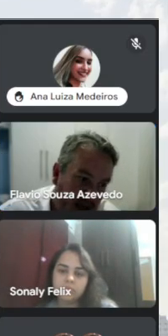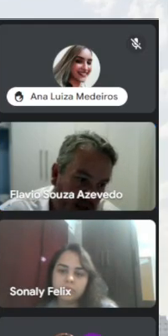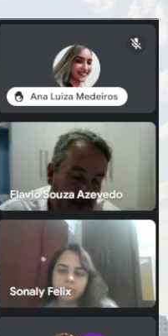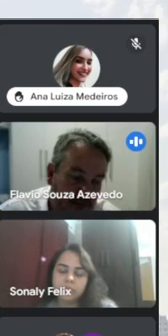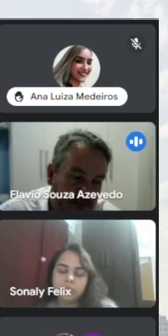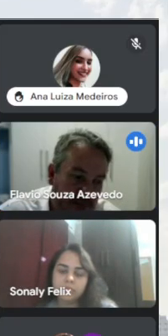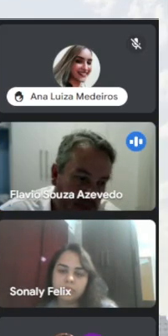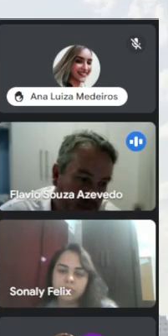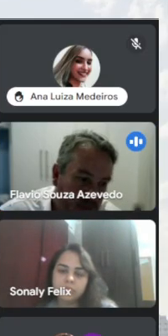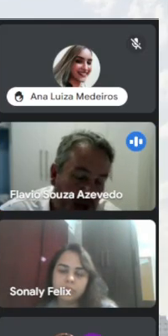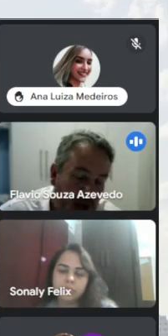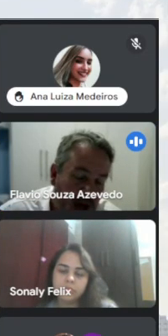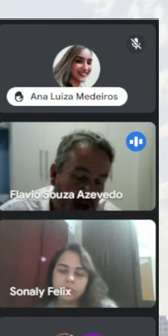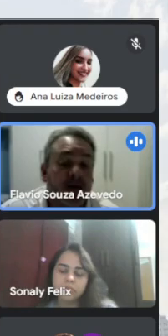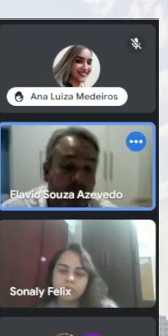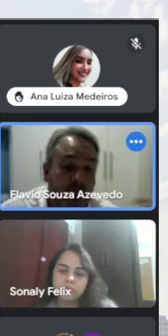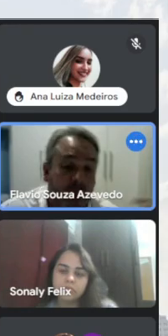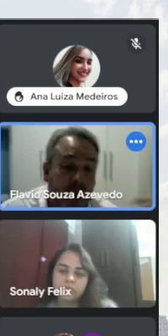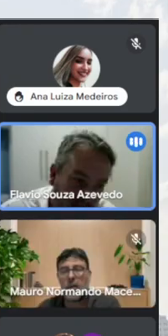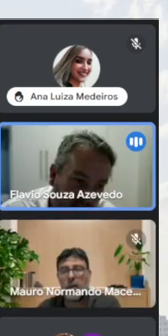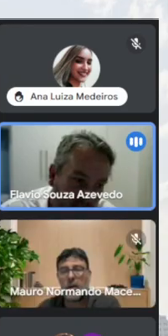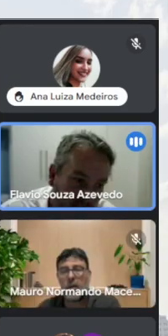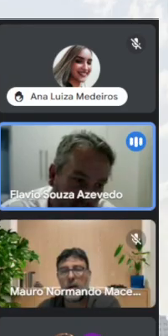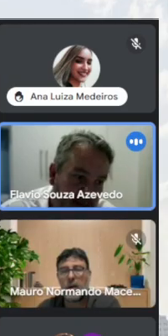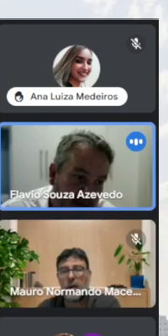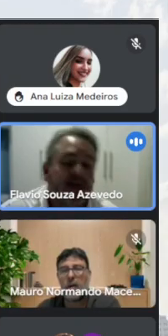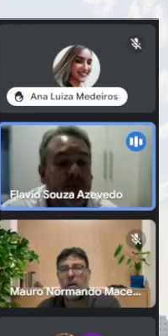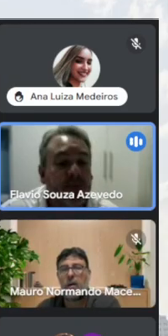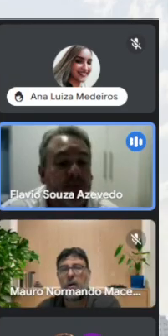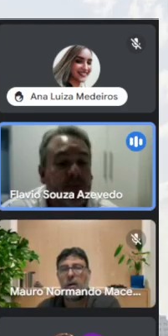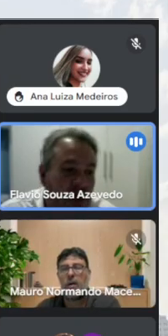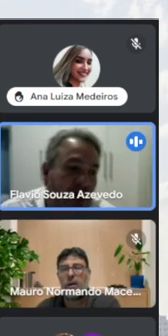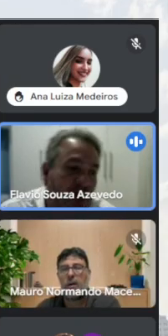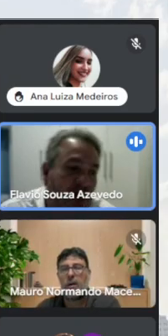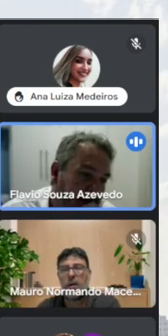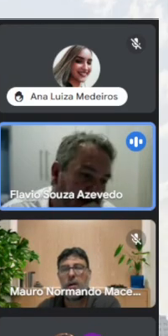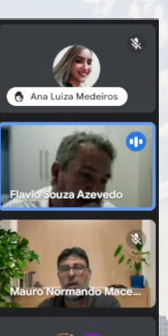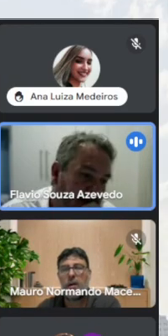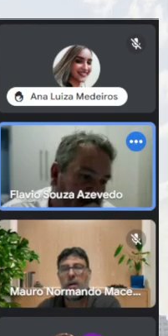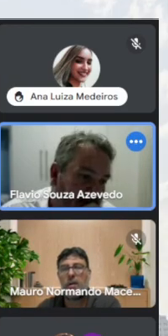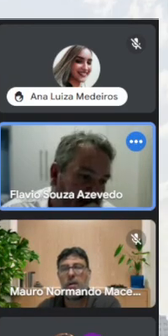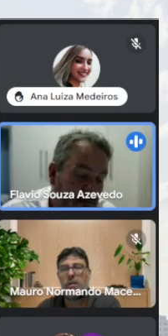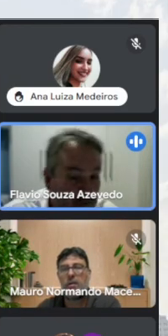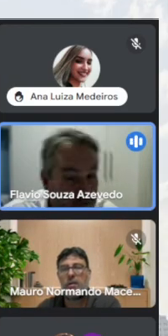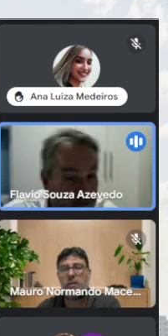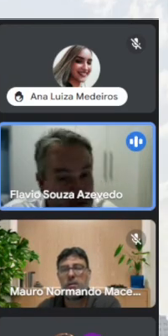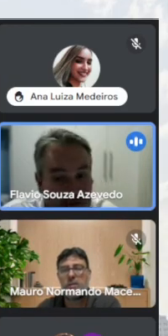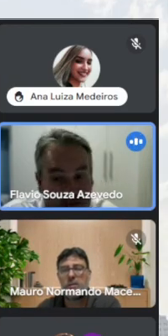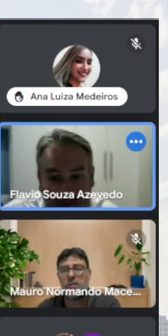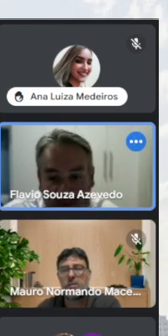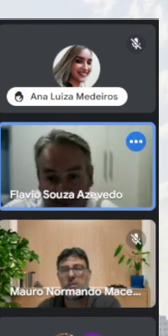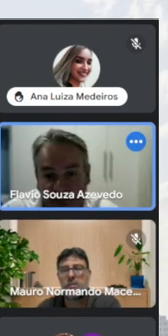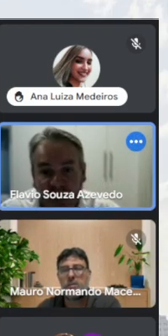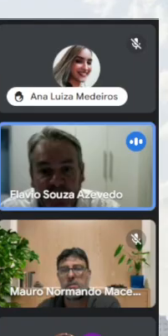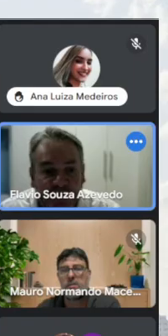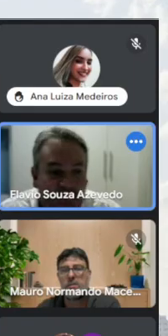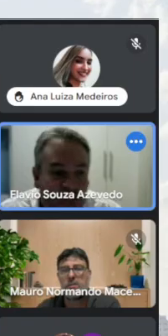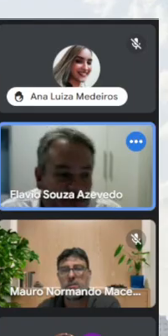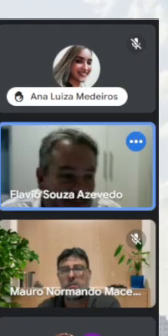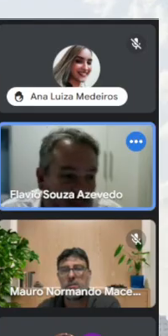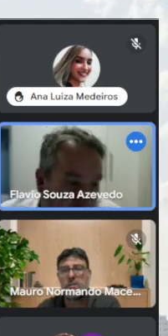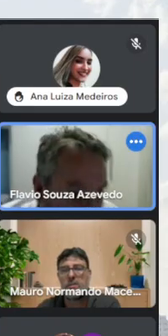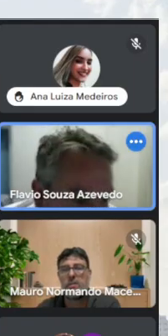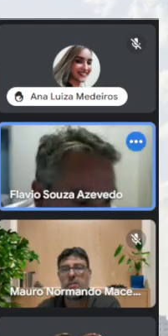e cada um, né, fazendo por partes, para fazer uma limpeza e depois replantar novamente. Na minha opinião.